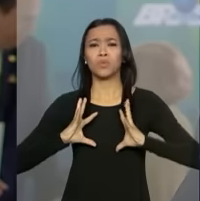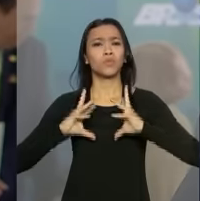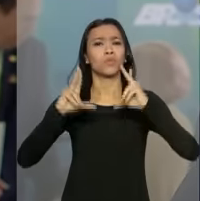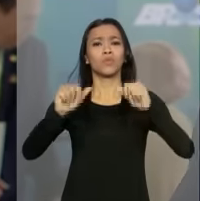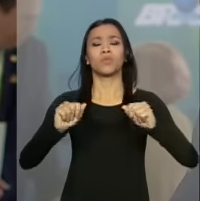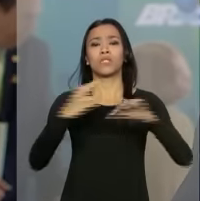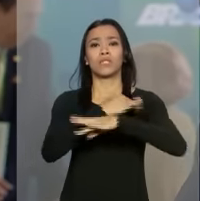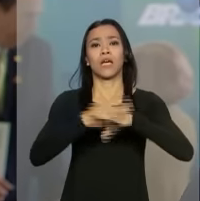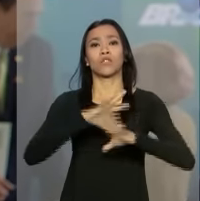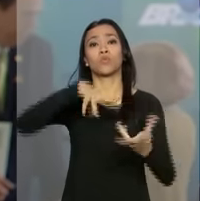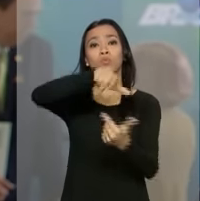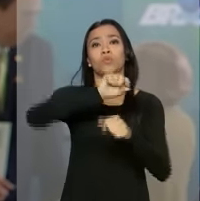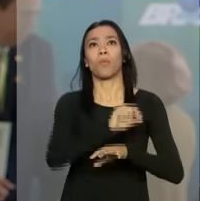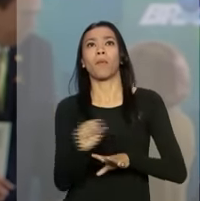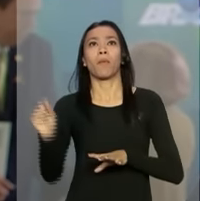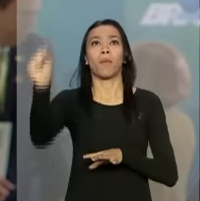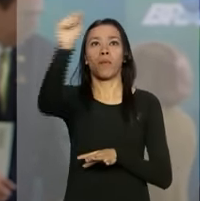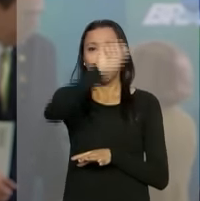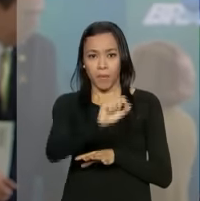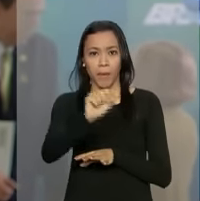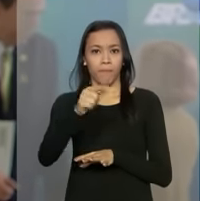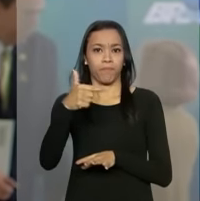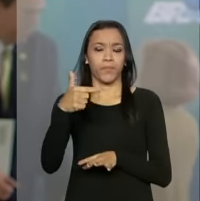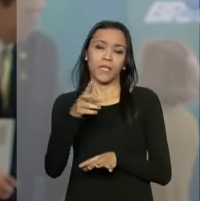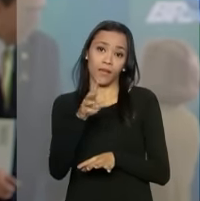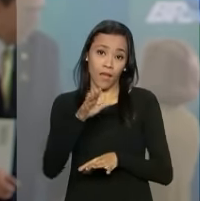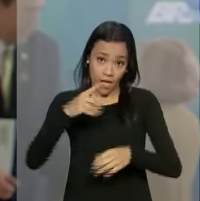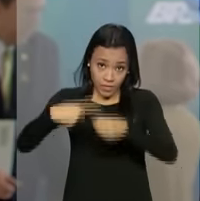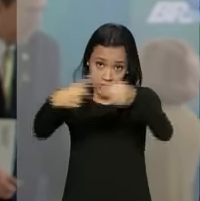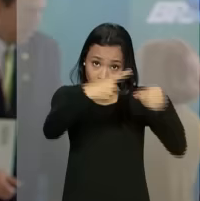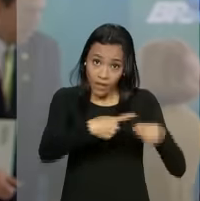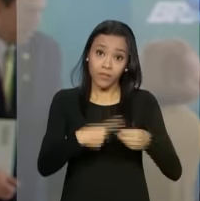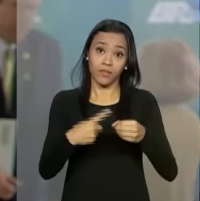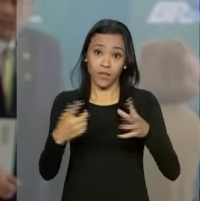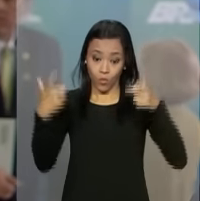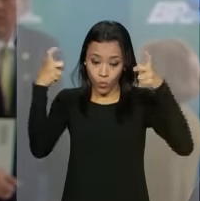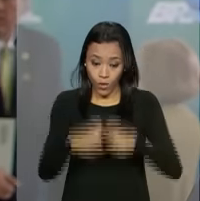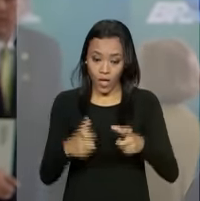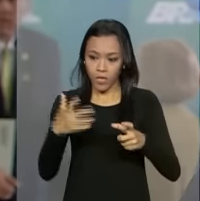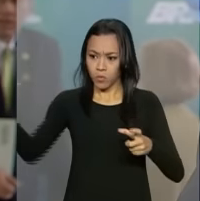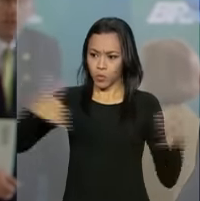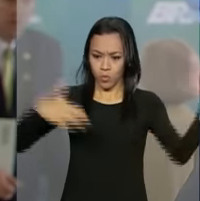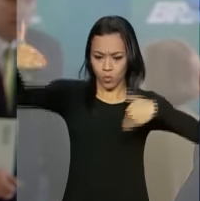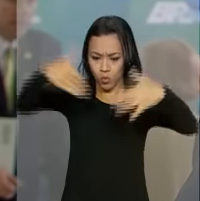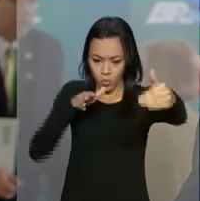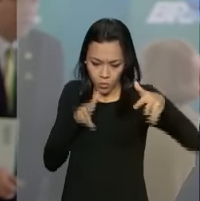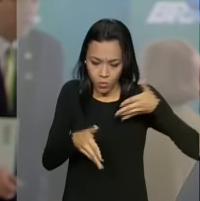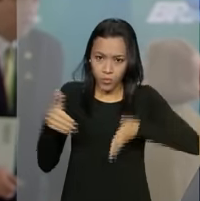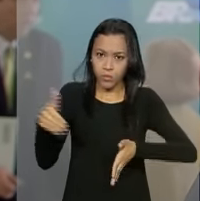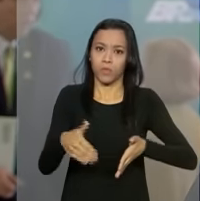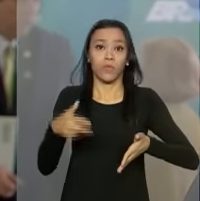elas dispensam uma intermediação nacional. Elas são local, global. O Rio de Janeiro tem essa